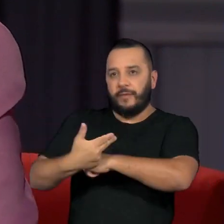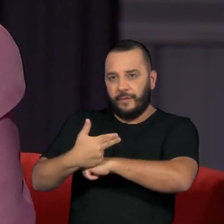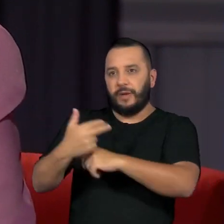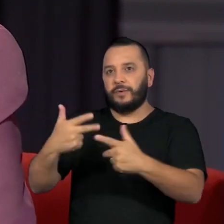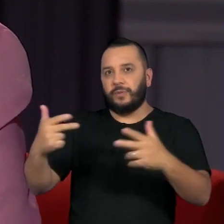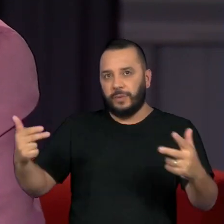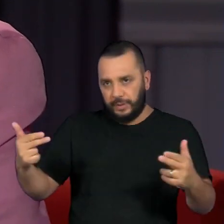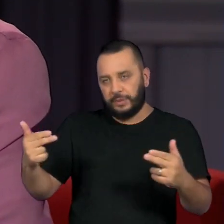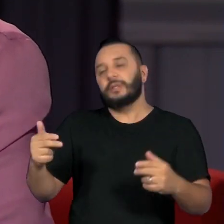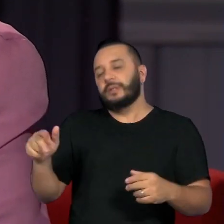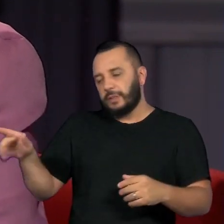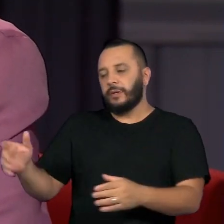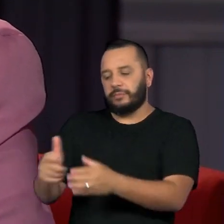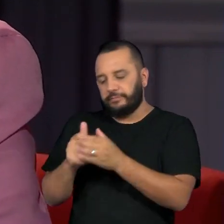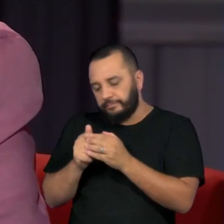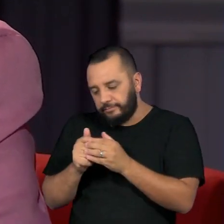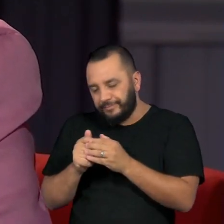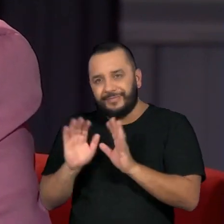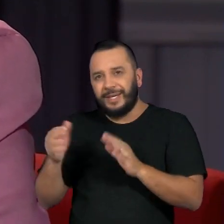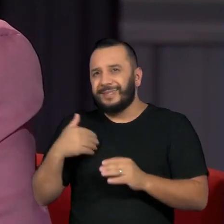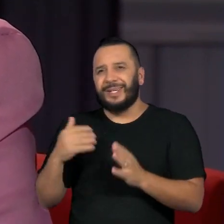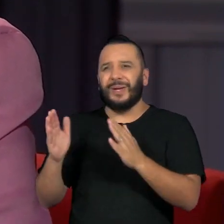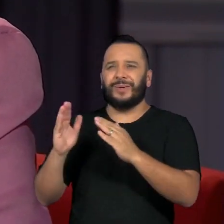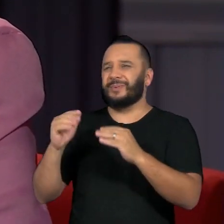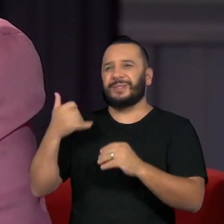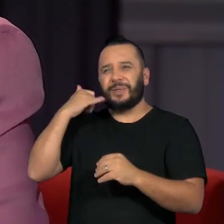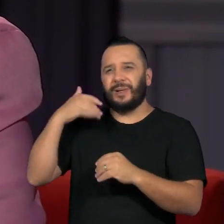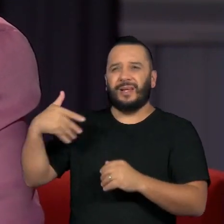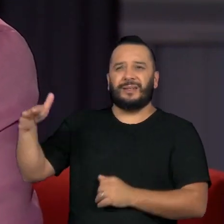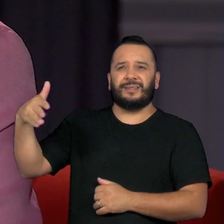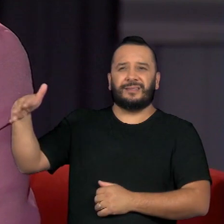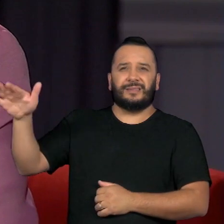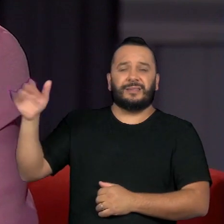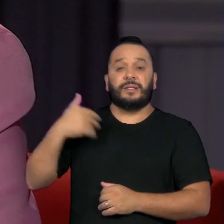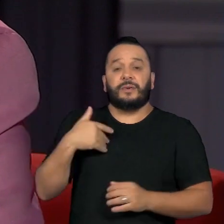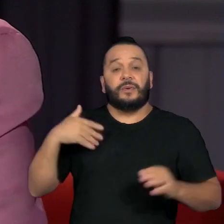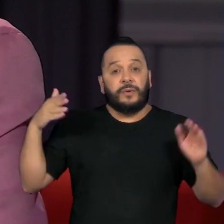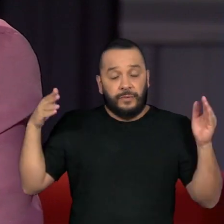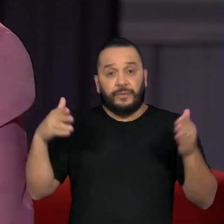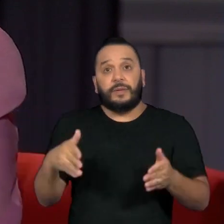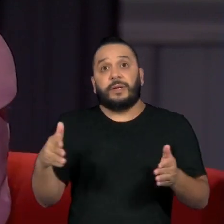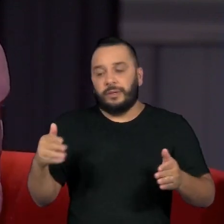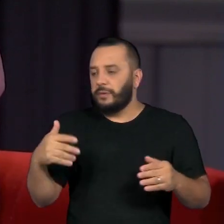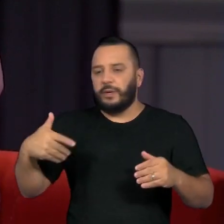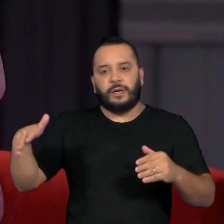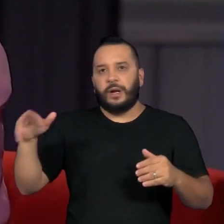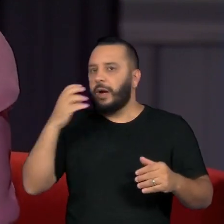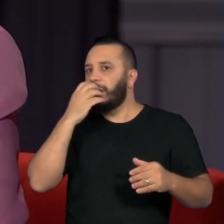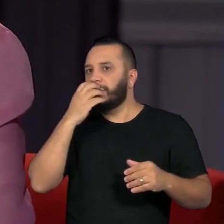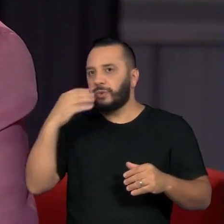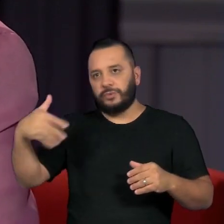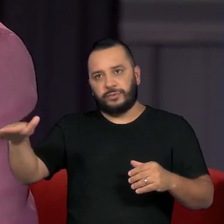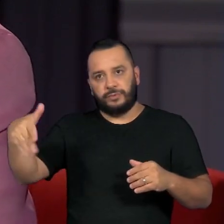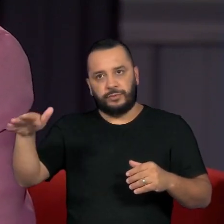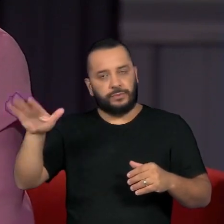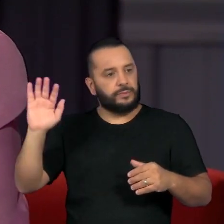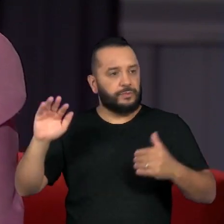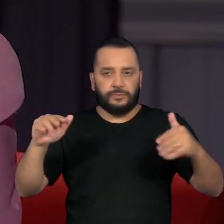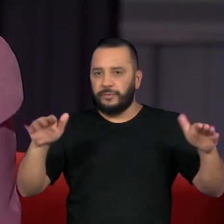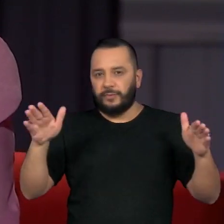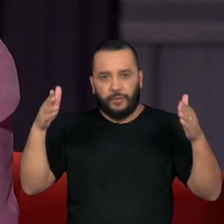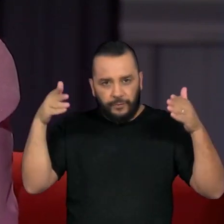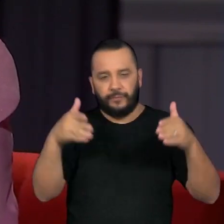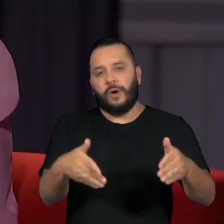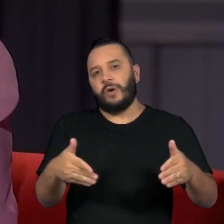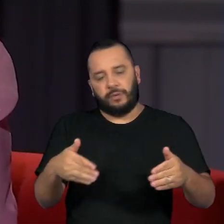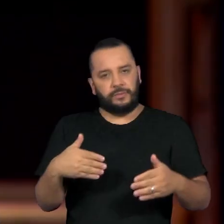lá, pego. Mas senão eu deixo em qualquer canto da casa. Sei. E aí eu fico naquilo, eu tiro os cachorros do quarto e foco no que eu